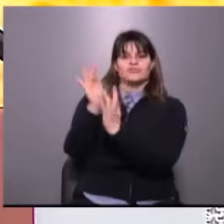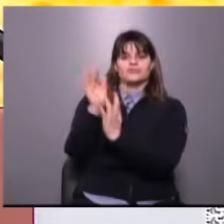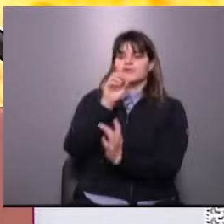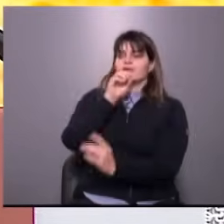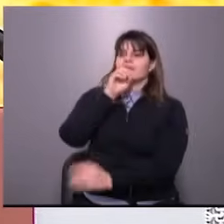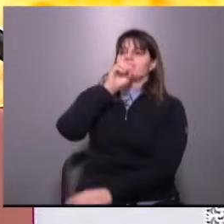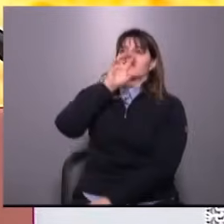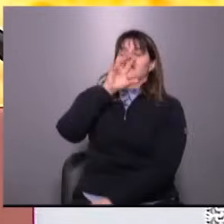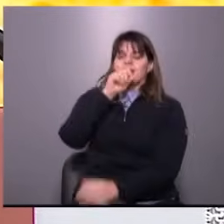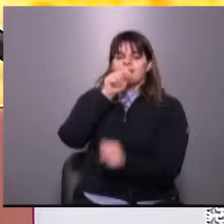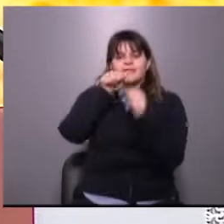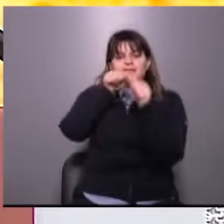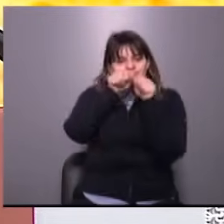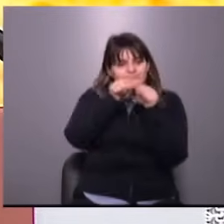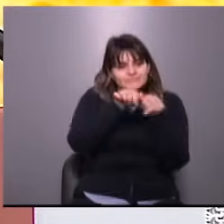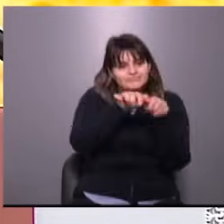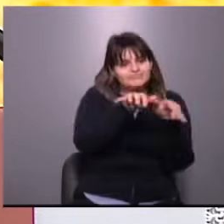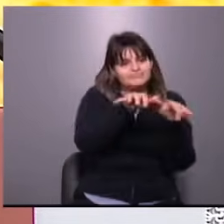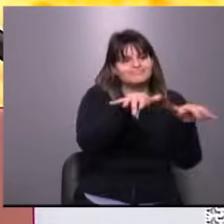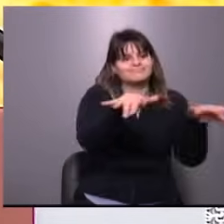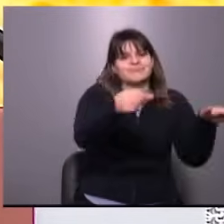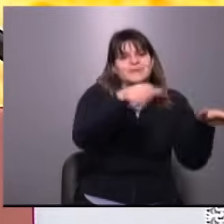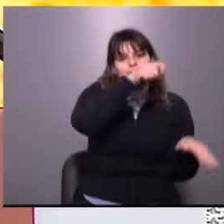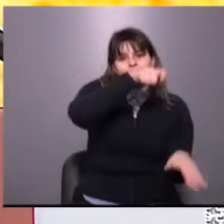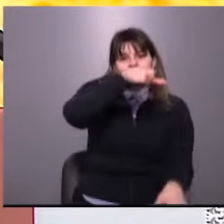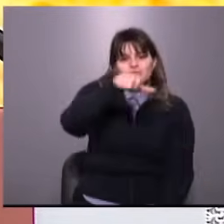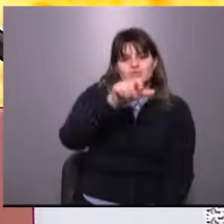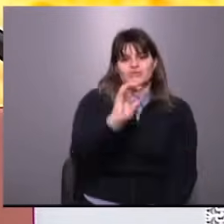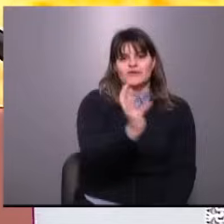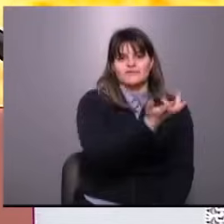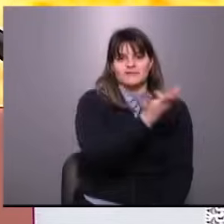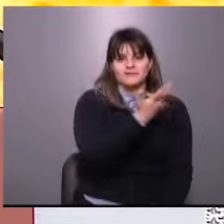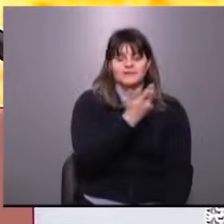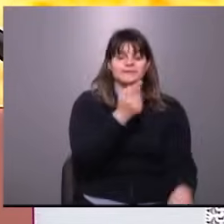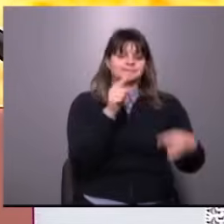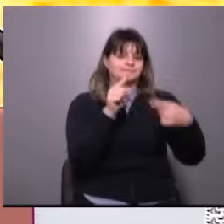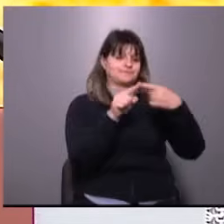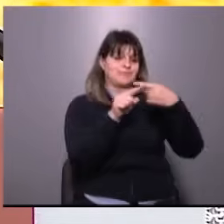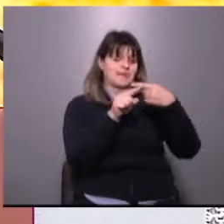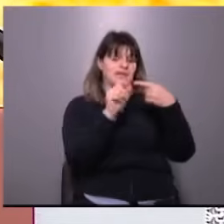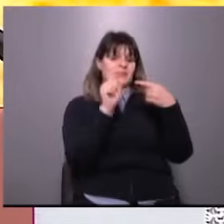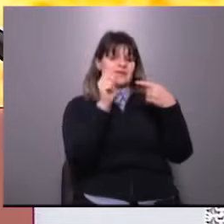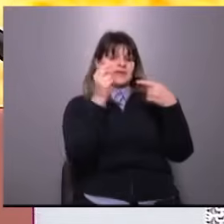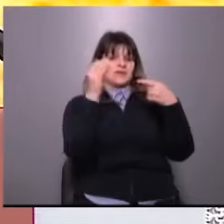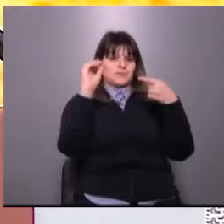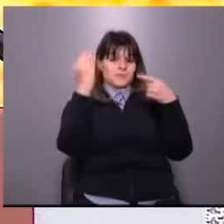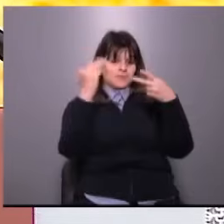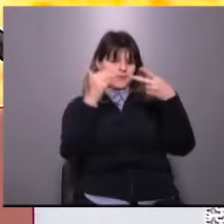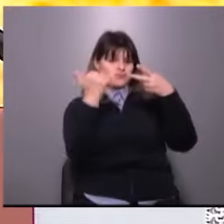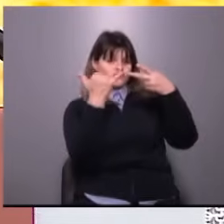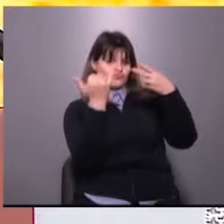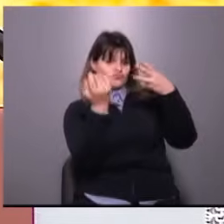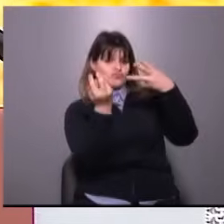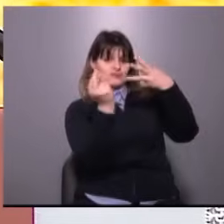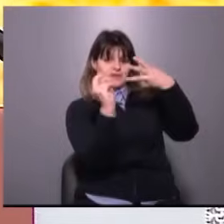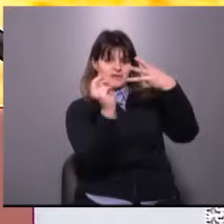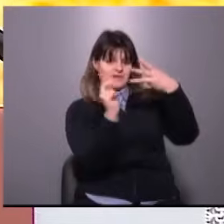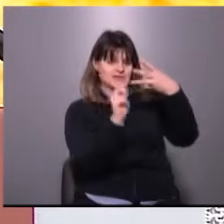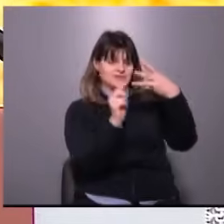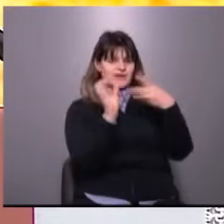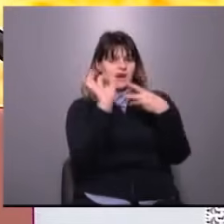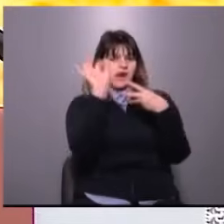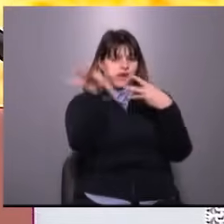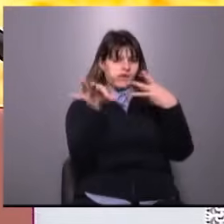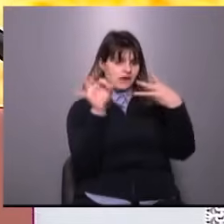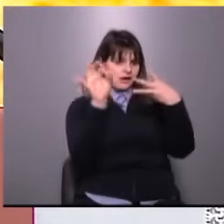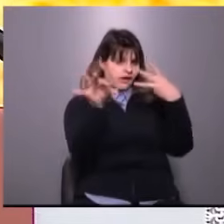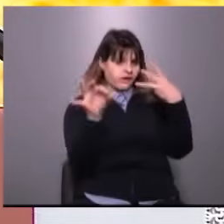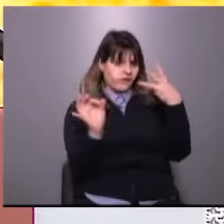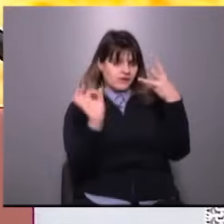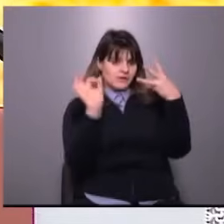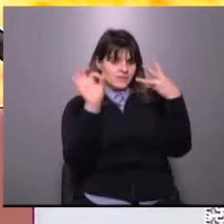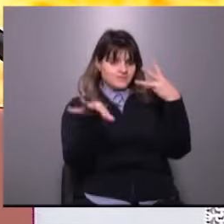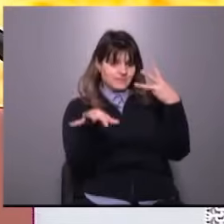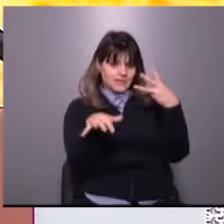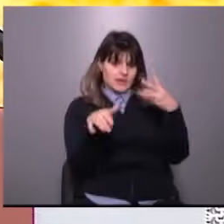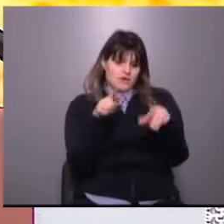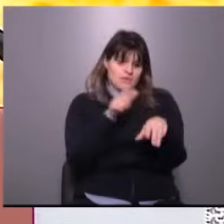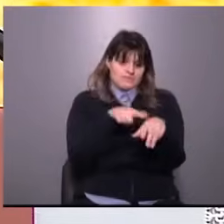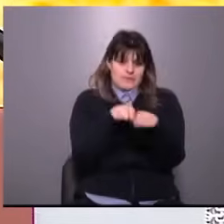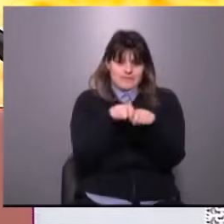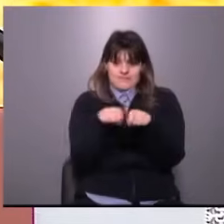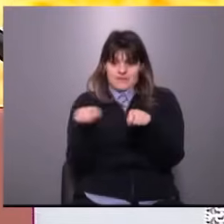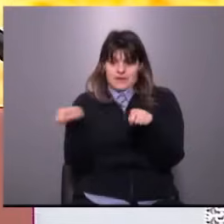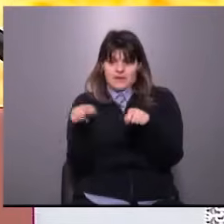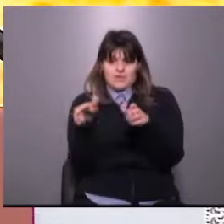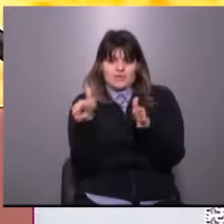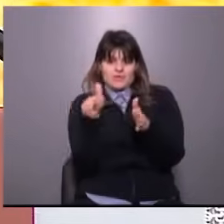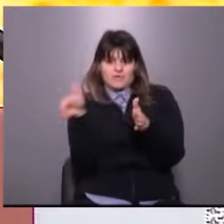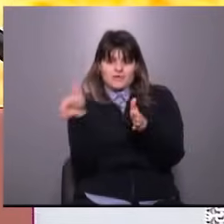ser testemunha deste Jesus à nossa volta. São três desafios que a Palavra de Deus nos lança